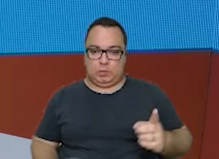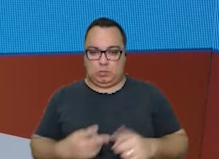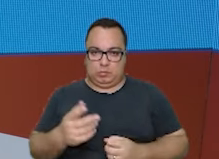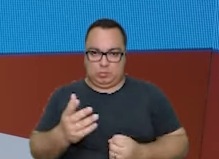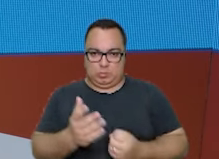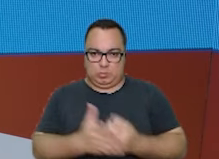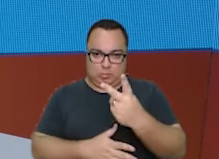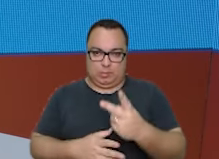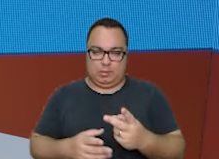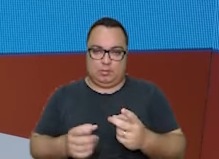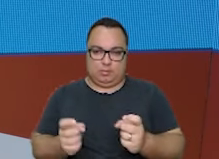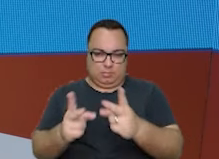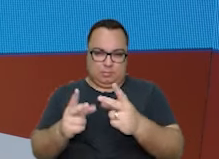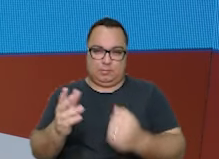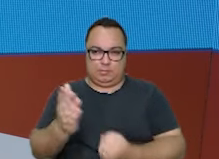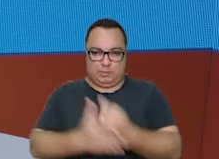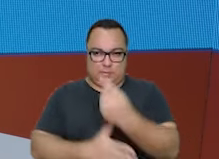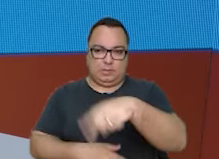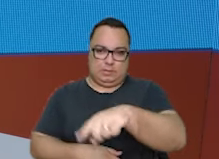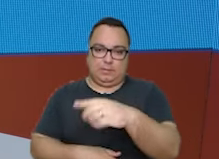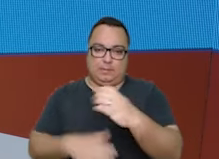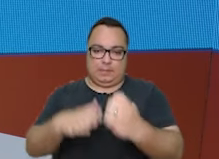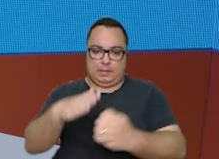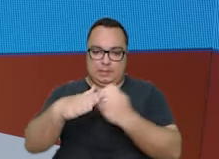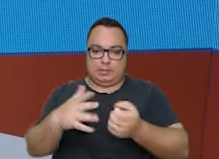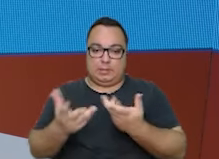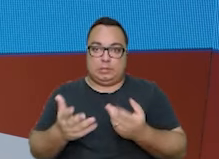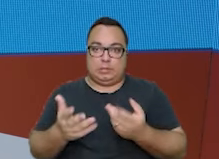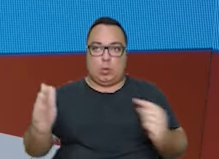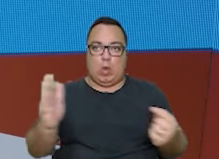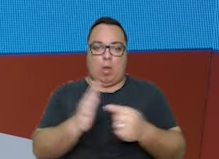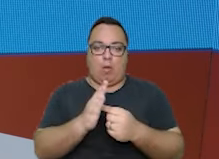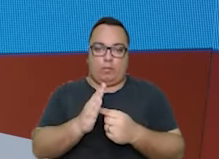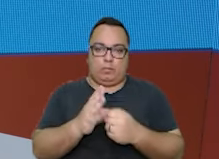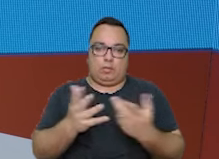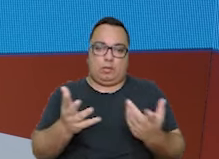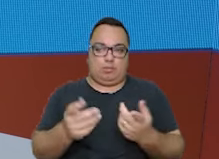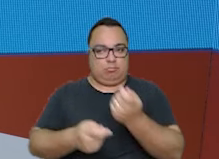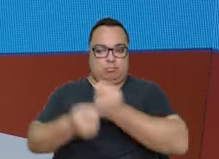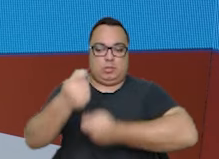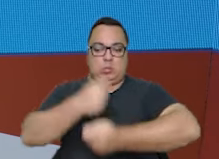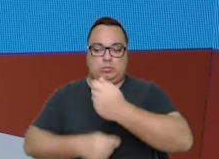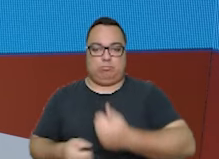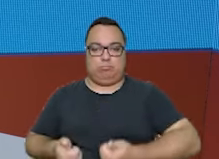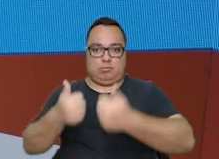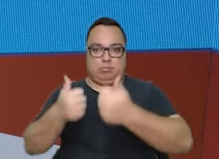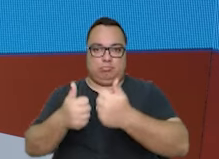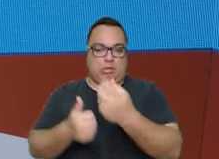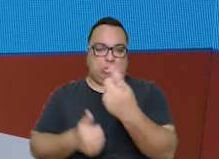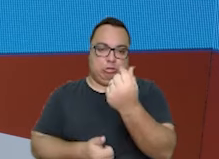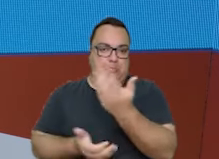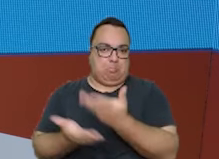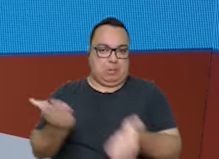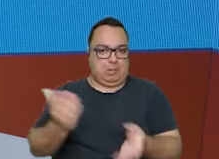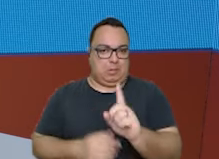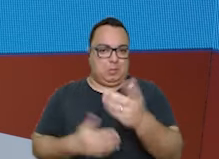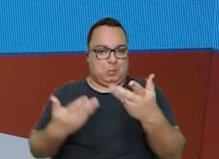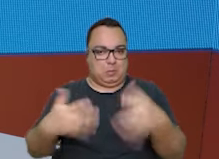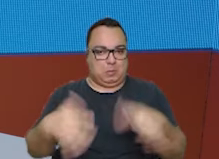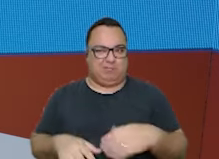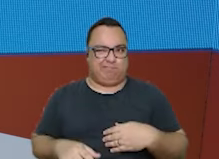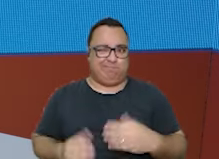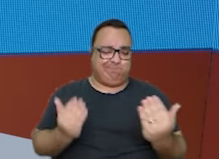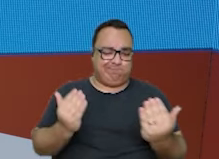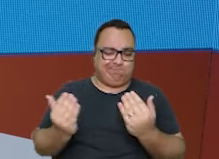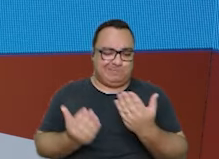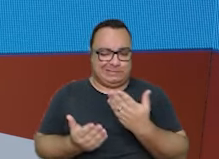um de uma empresa por exemplo a gente qual é o nosso objetivo é sempre fazer um bom negócio né ninguém quer perder dinheiro ninguém quer ficar com dúvida será que